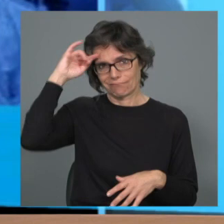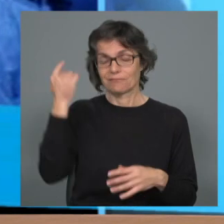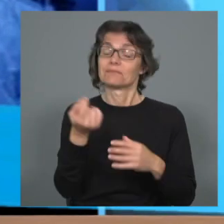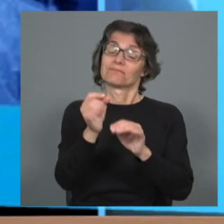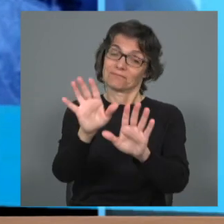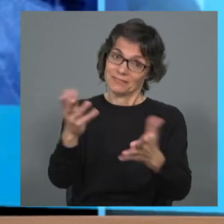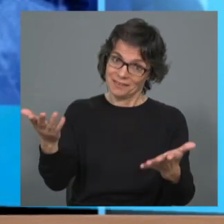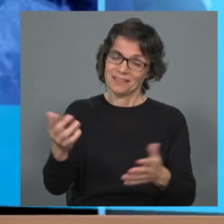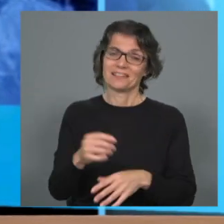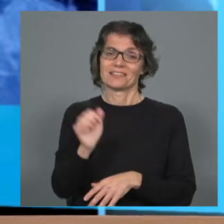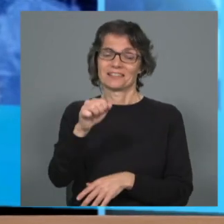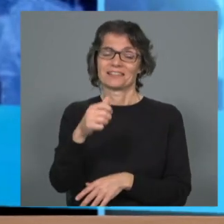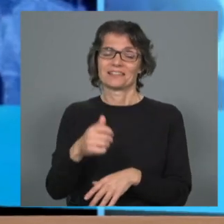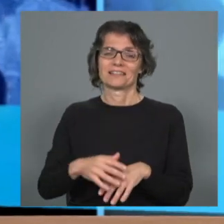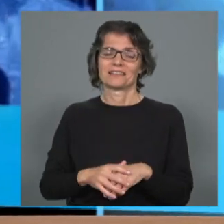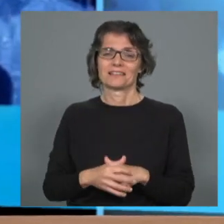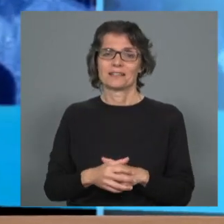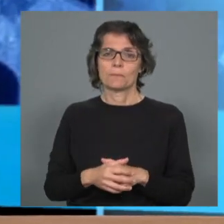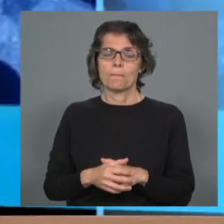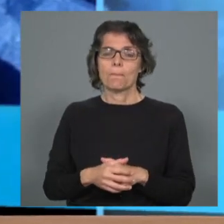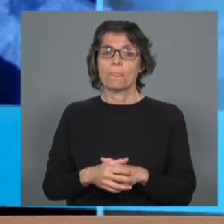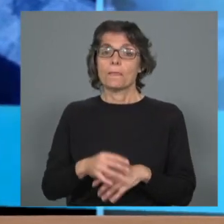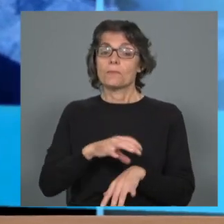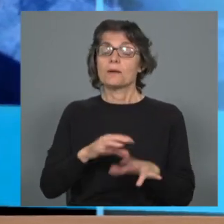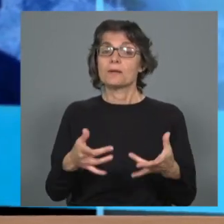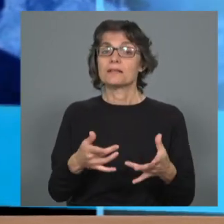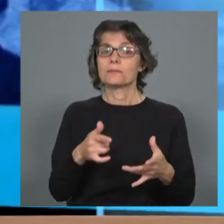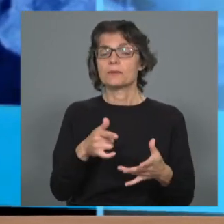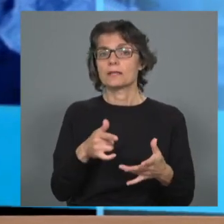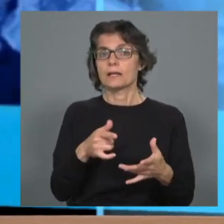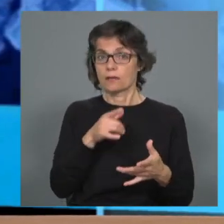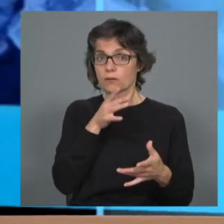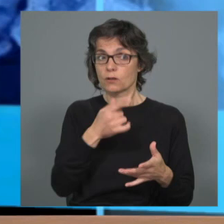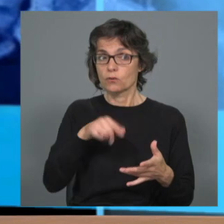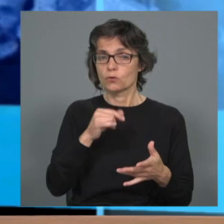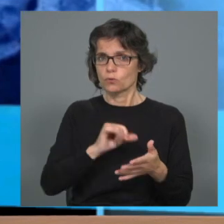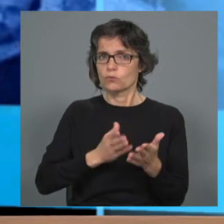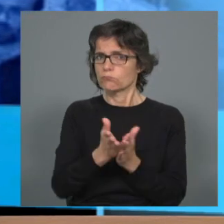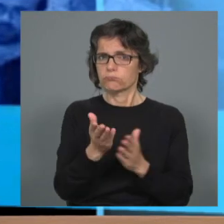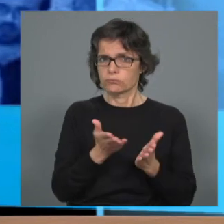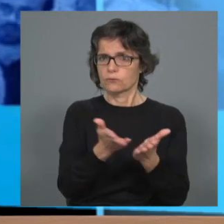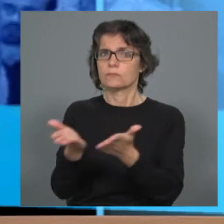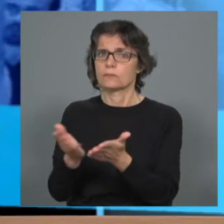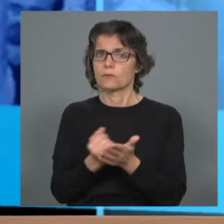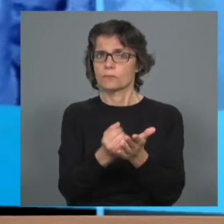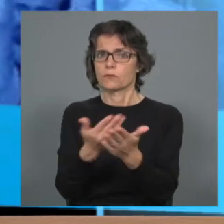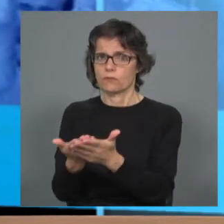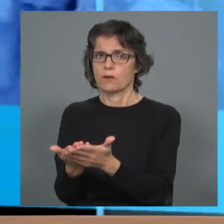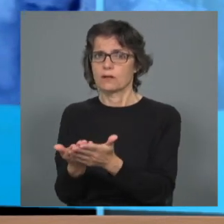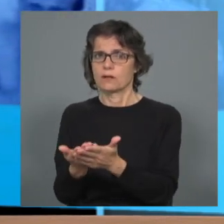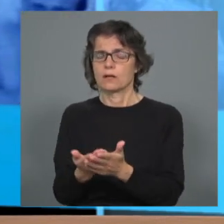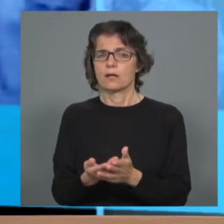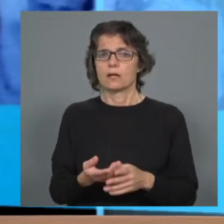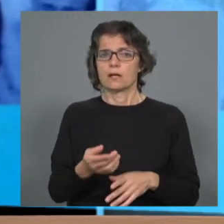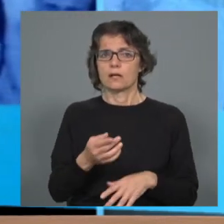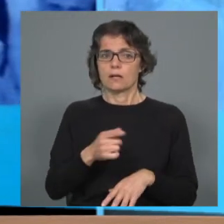para imensas coisas, não foi razão para nós deixarmos de ajudar as mães. Nós continuámos sempre, apesar da pandemia,